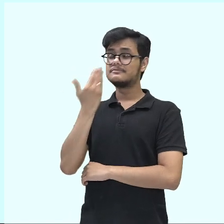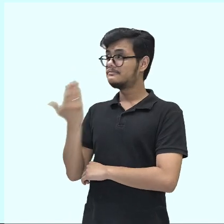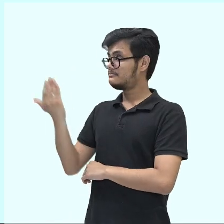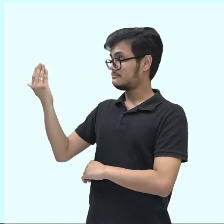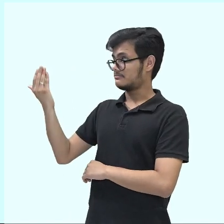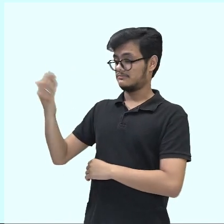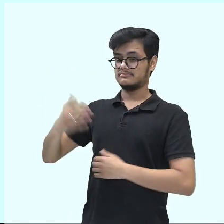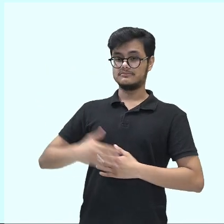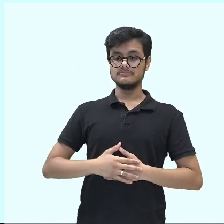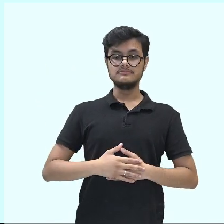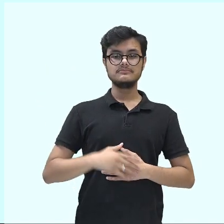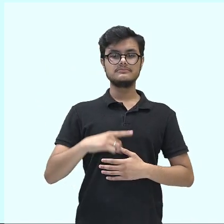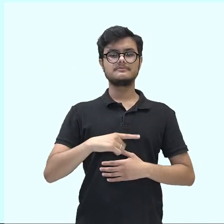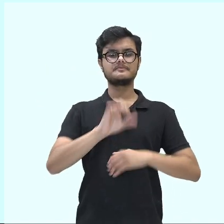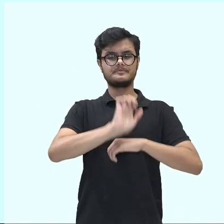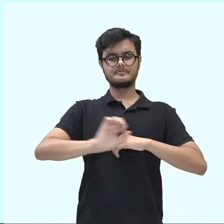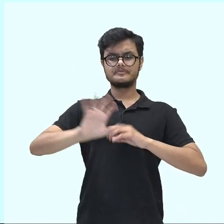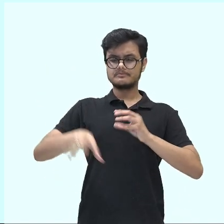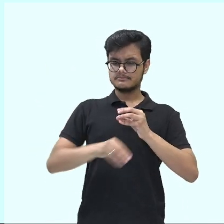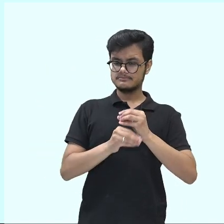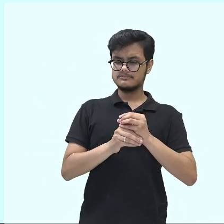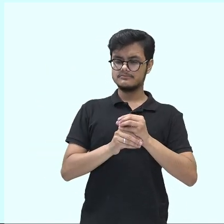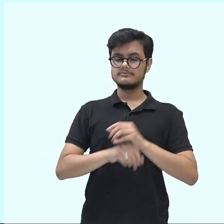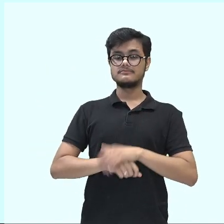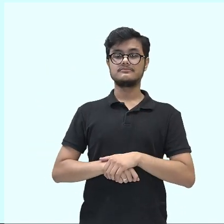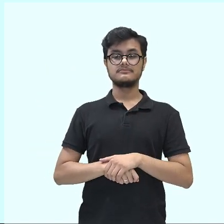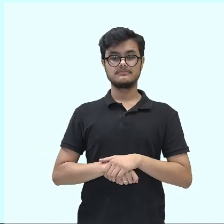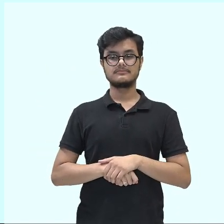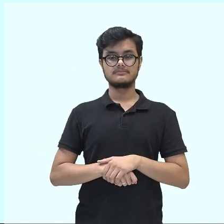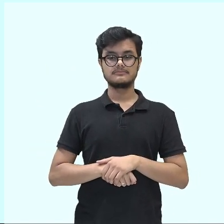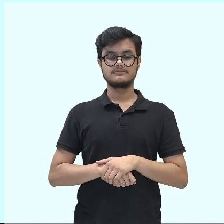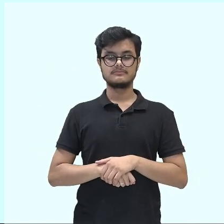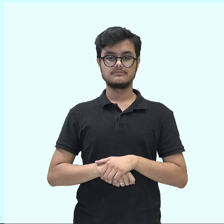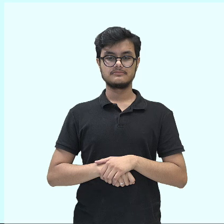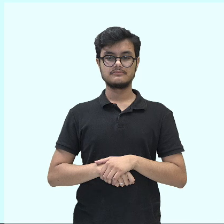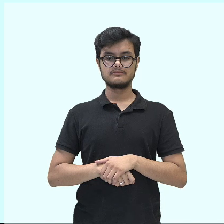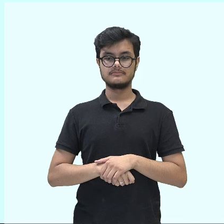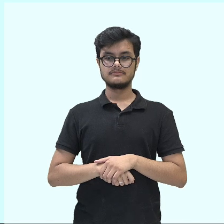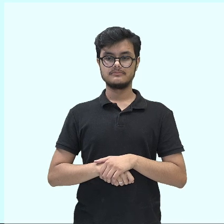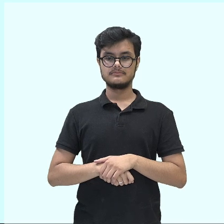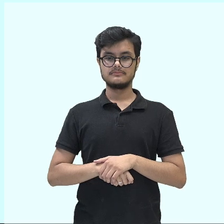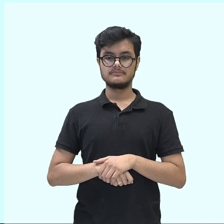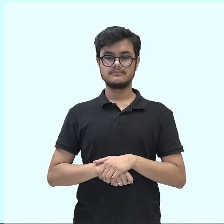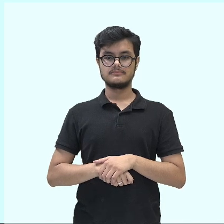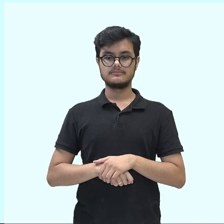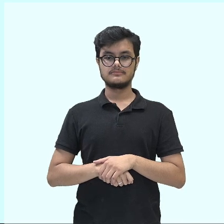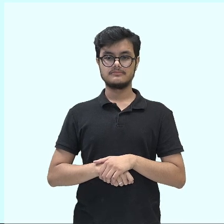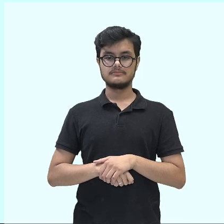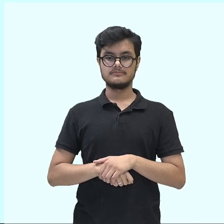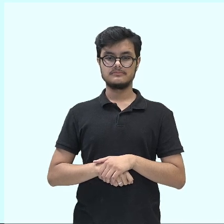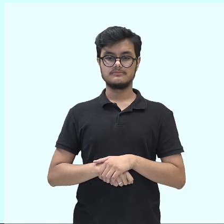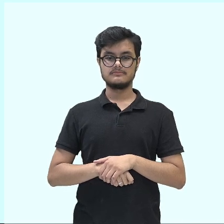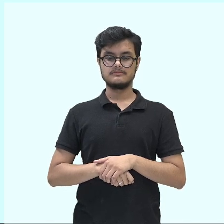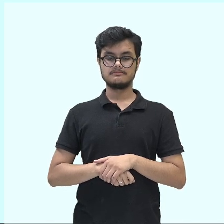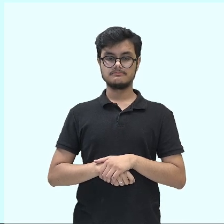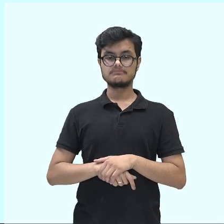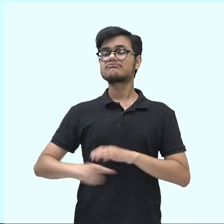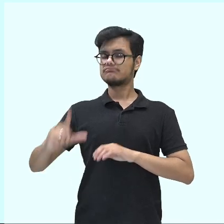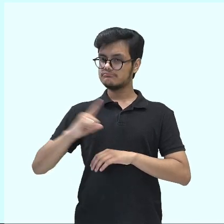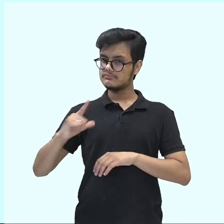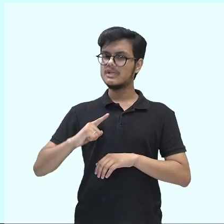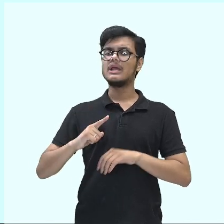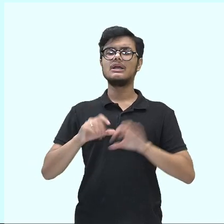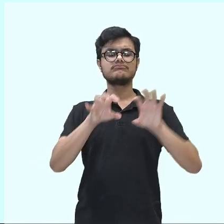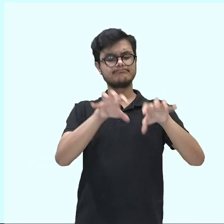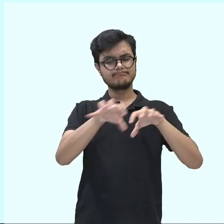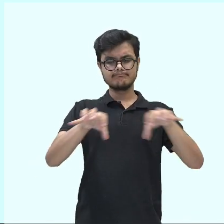os estados que compõem, e ela está também, diferente dos complexos regionais, dentro dos limites estaduais, tá